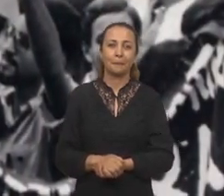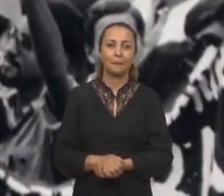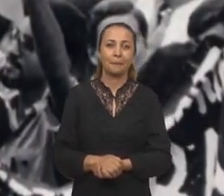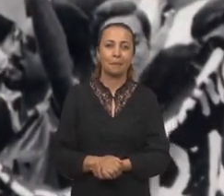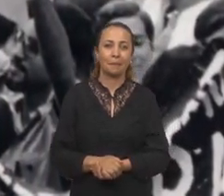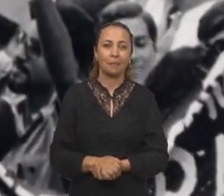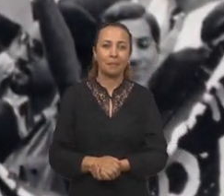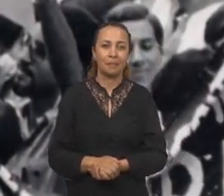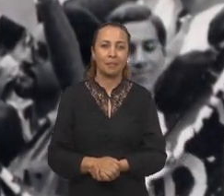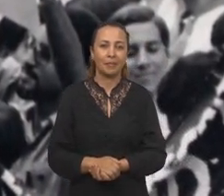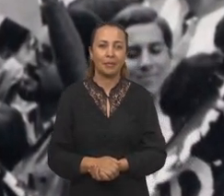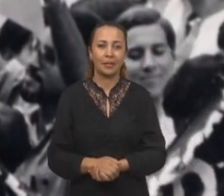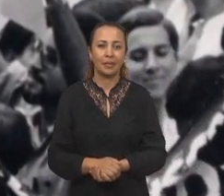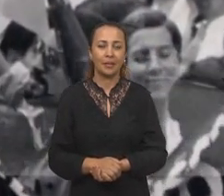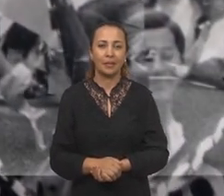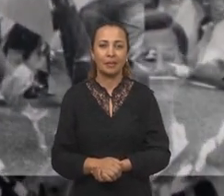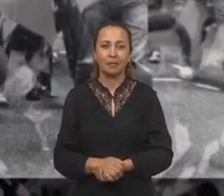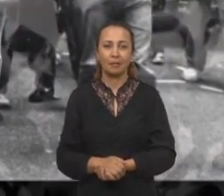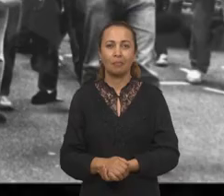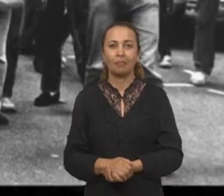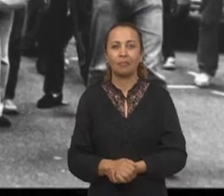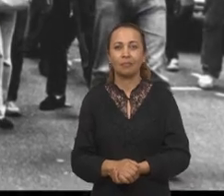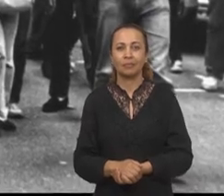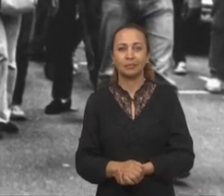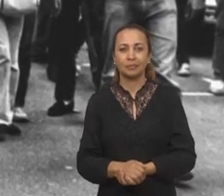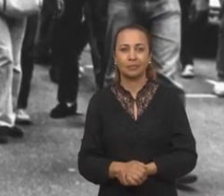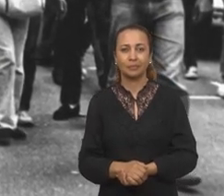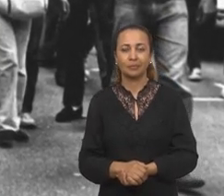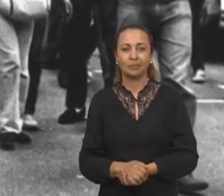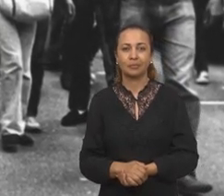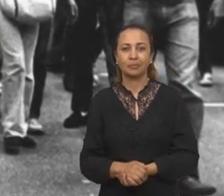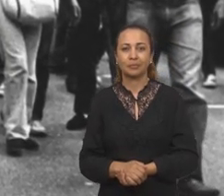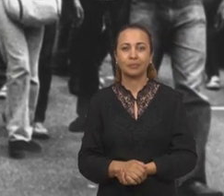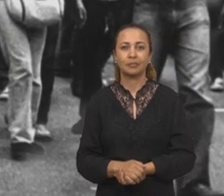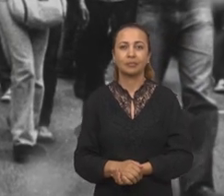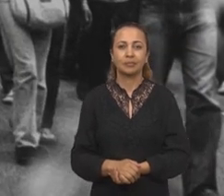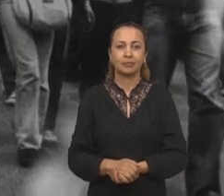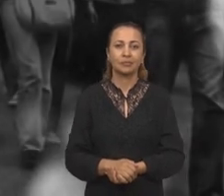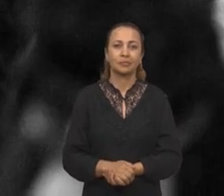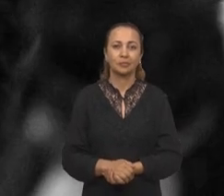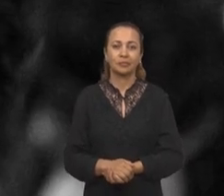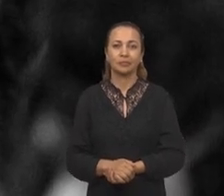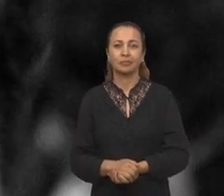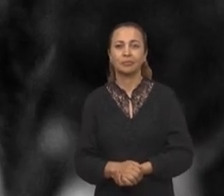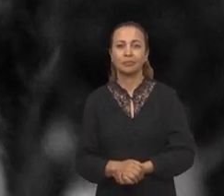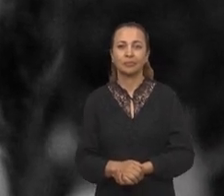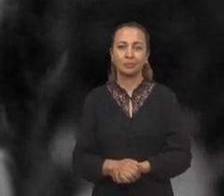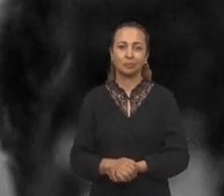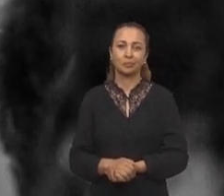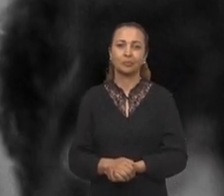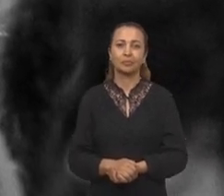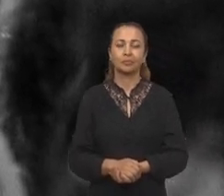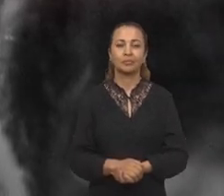E aí E aí E aí